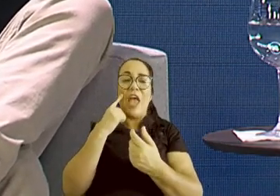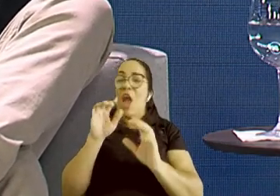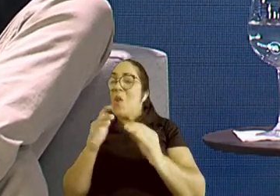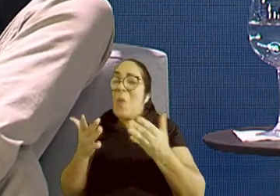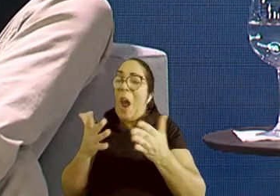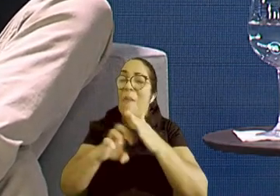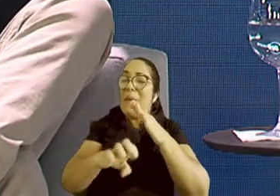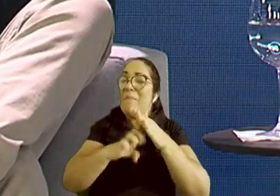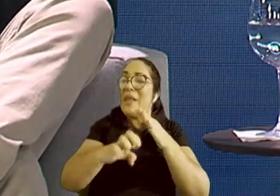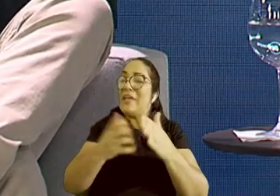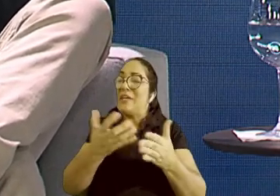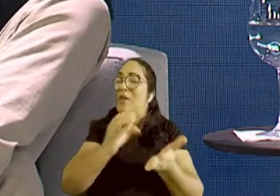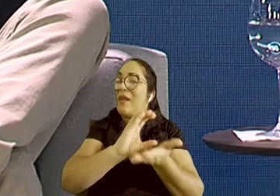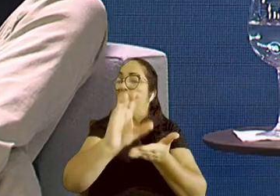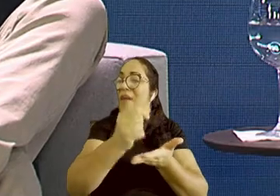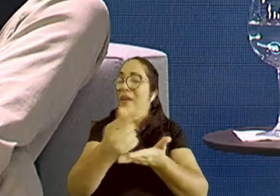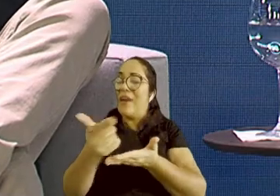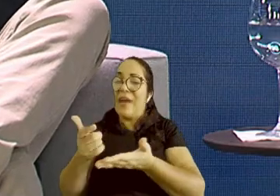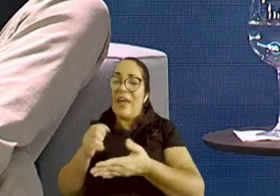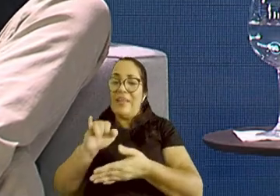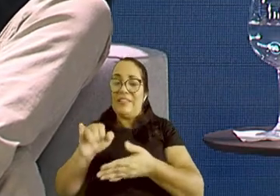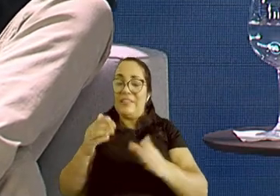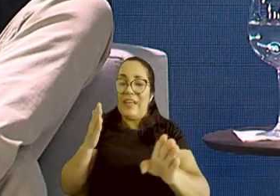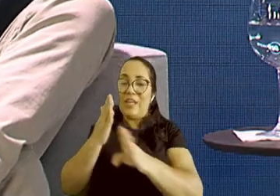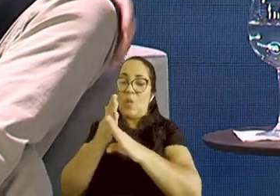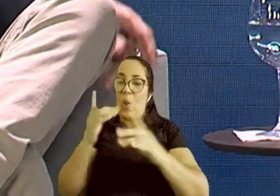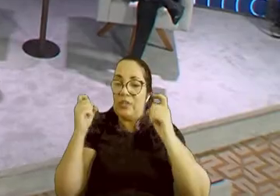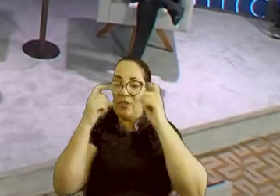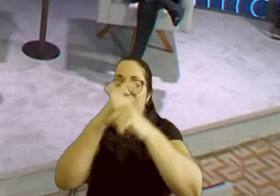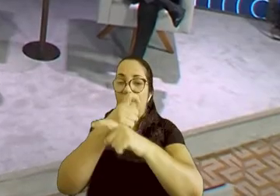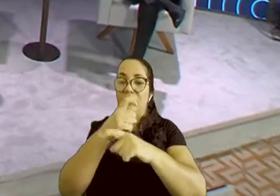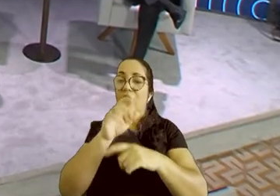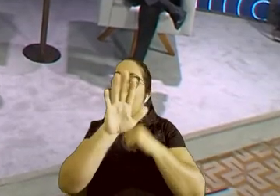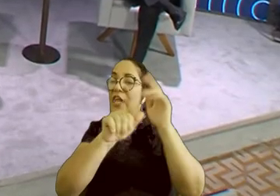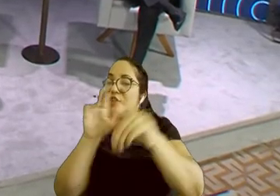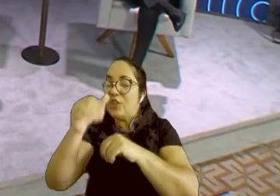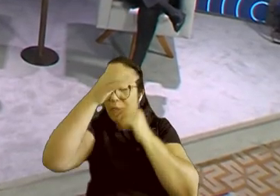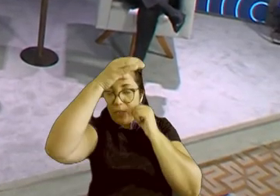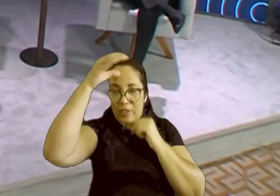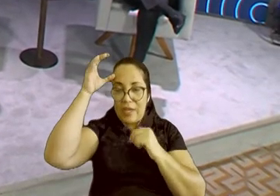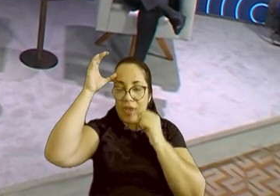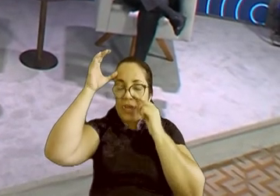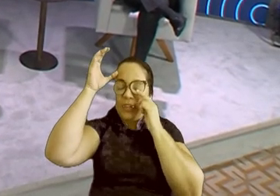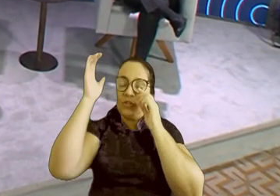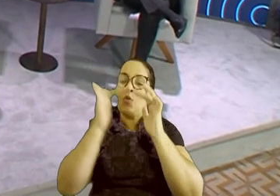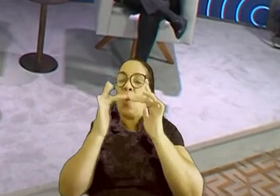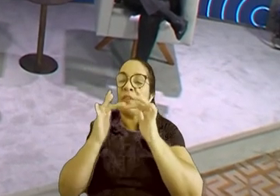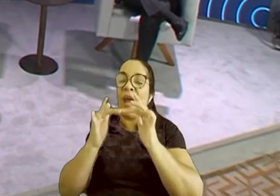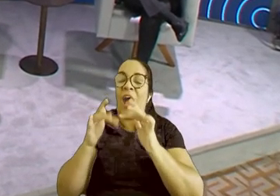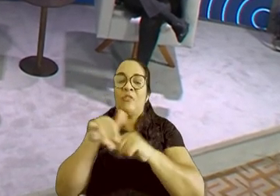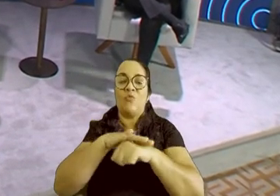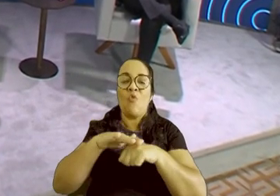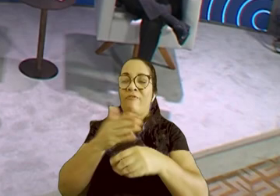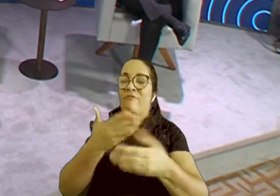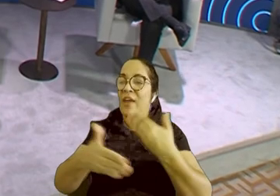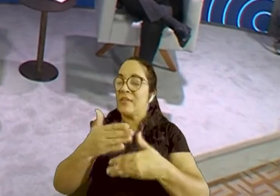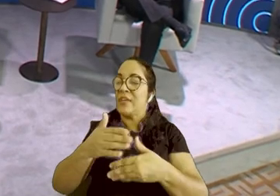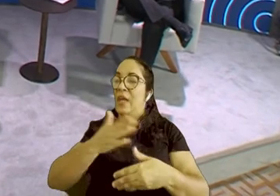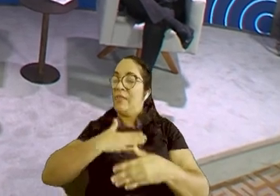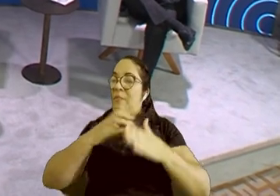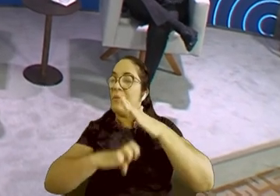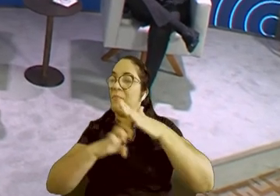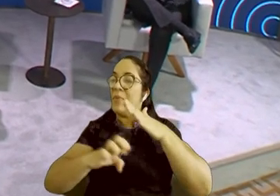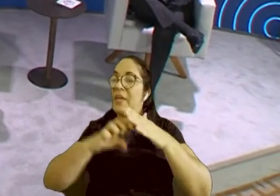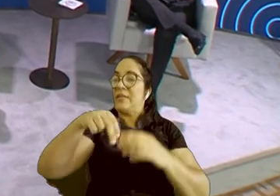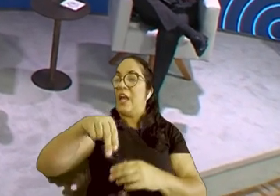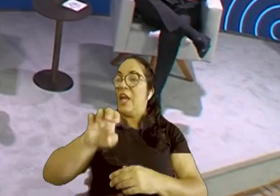vai estar difícil ele se aproxima do seu cliente ele escuta um pouco mais então por exemplo no caso neurotec a gente tem uma uma pegada muito grande de criar